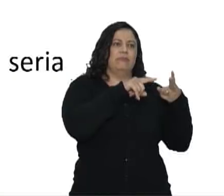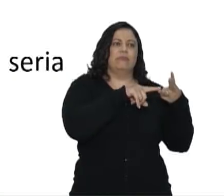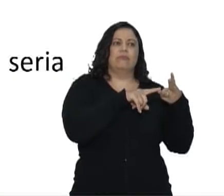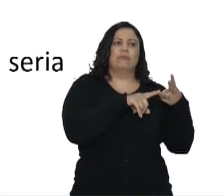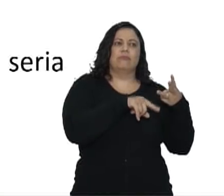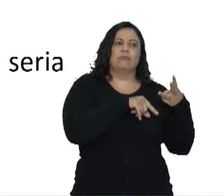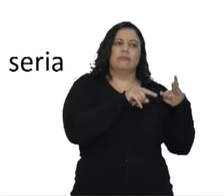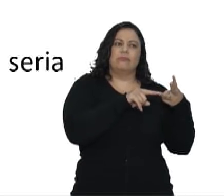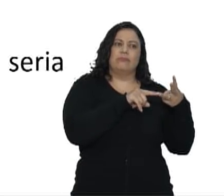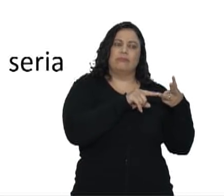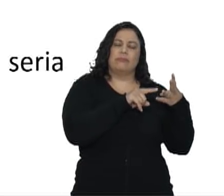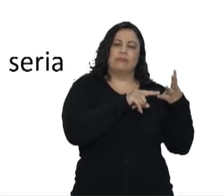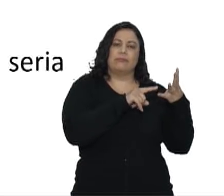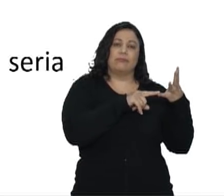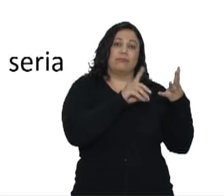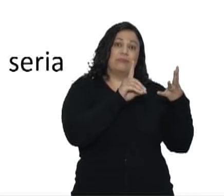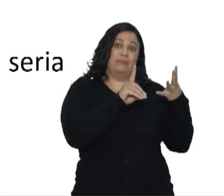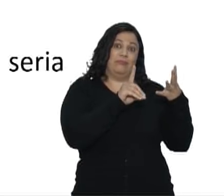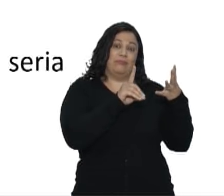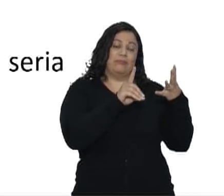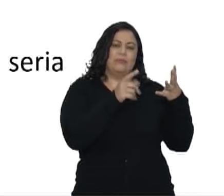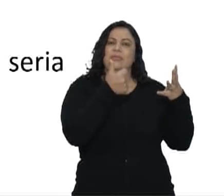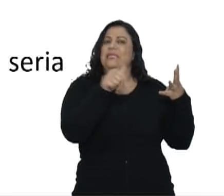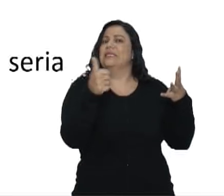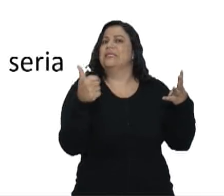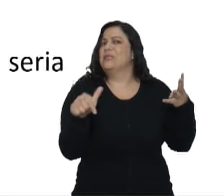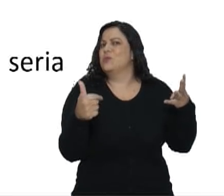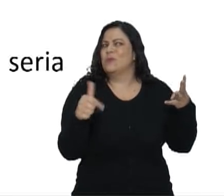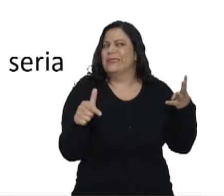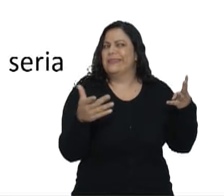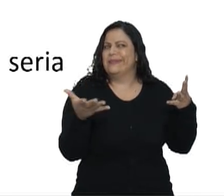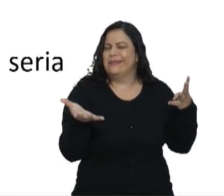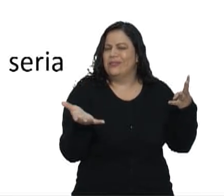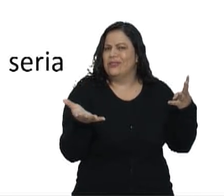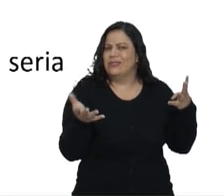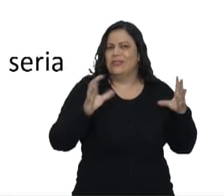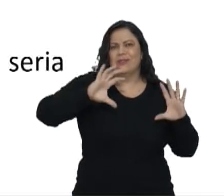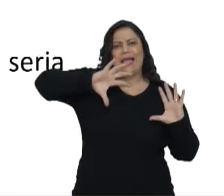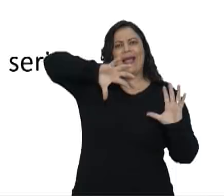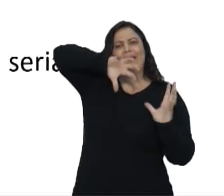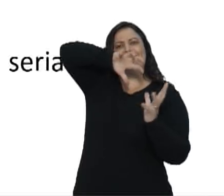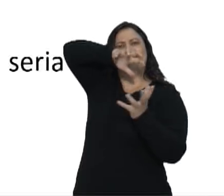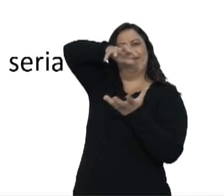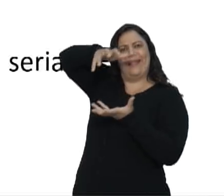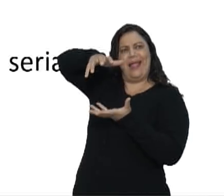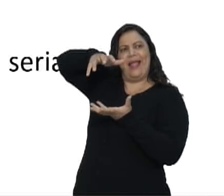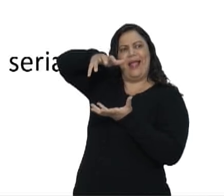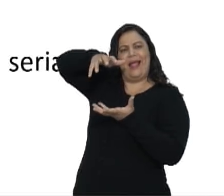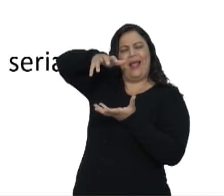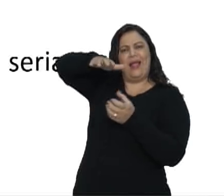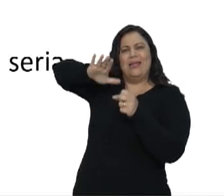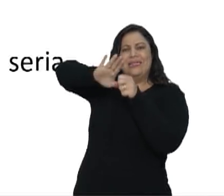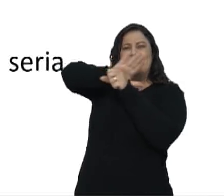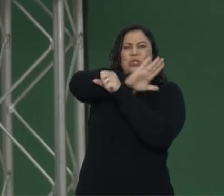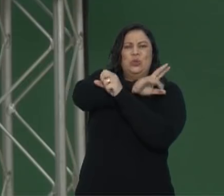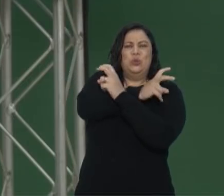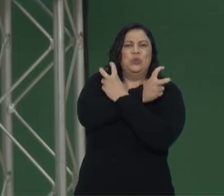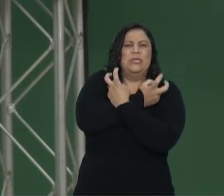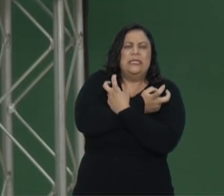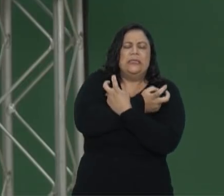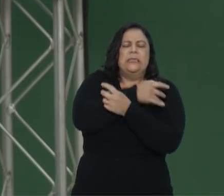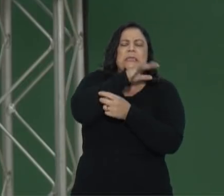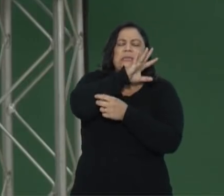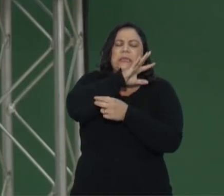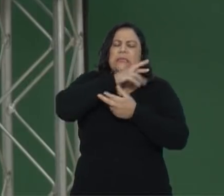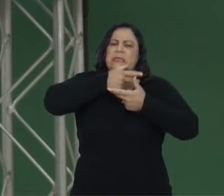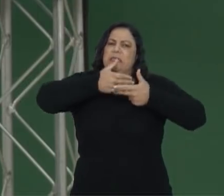não acontecesse, ou seja, não existisse fungos e bactérias, o nosso planeta estaria repleto de cadáveres de várias